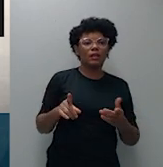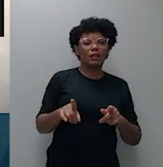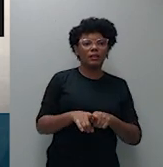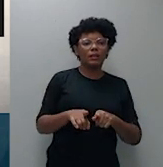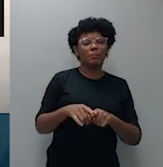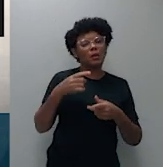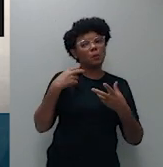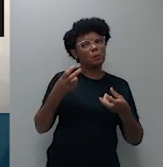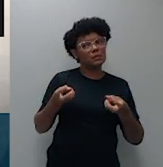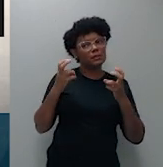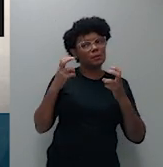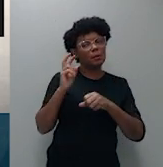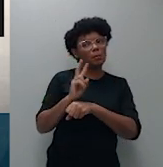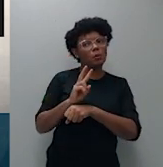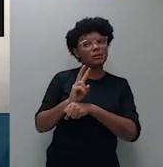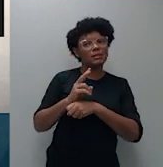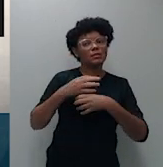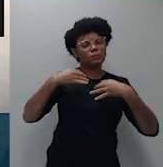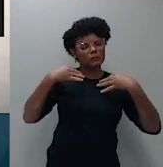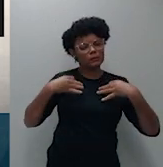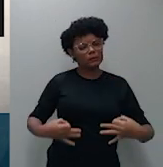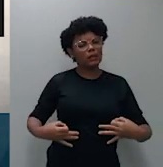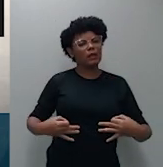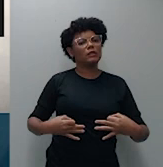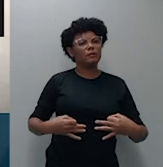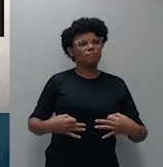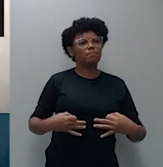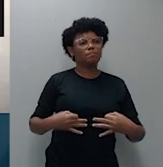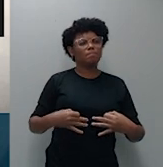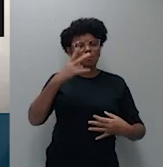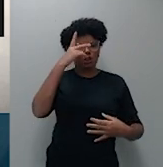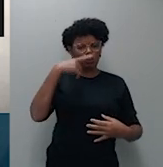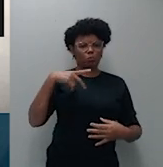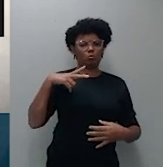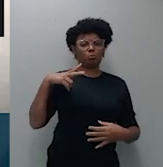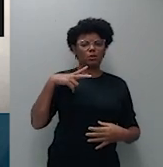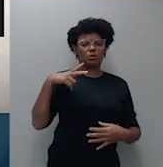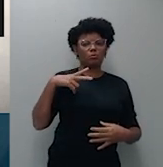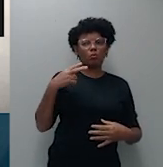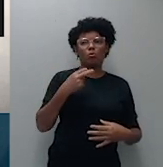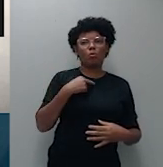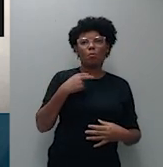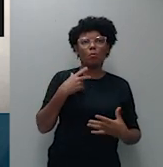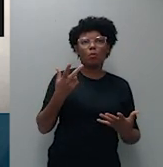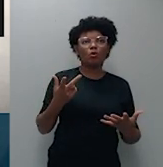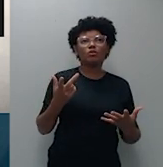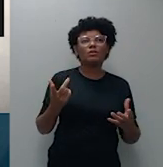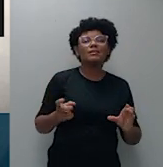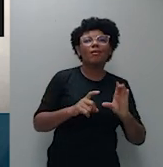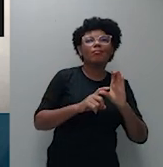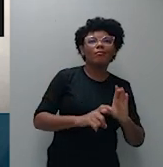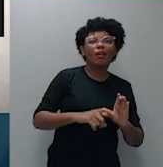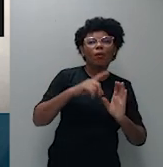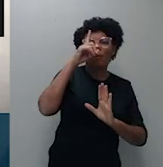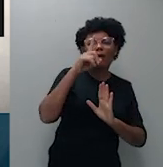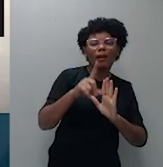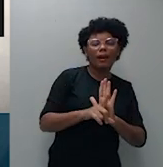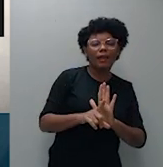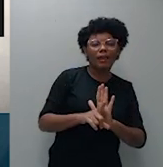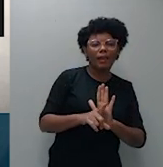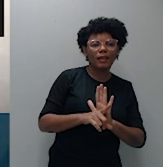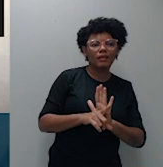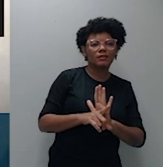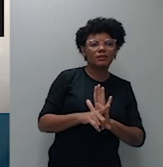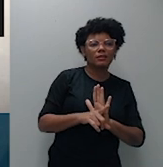proteção da Honra e da imagem da privacidade não pode ser condicionada a uma ordem judicial as custas de alimentos